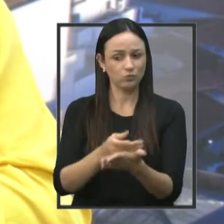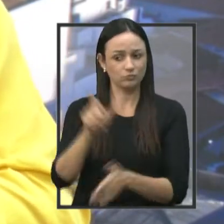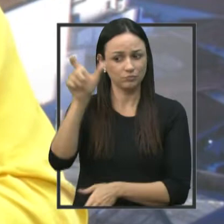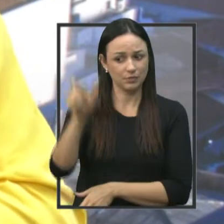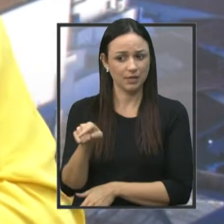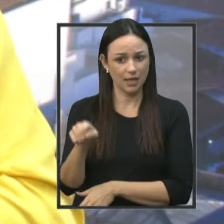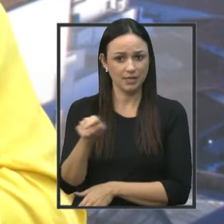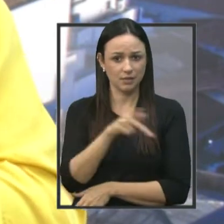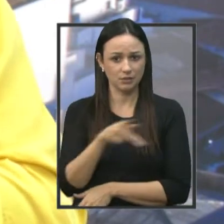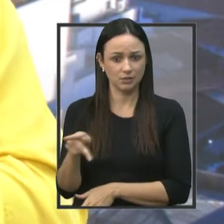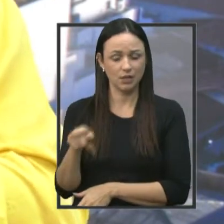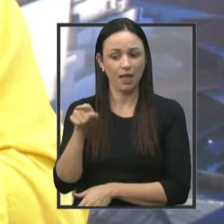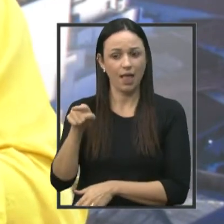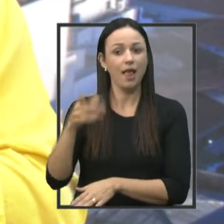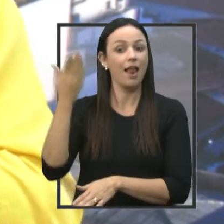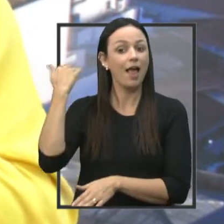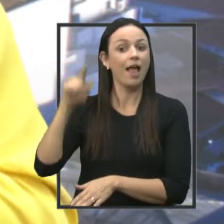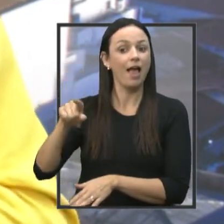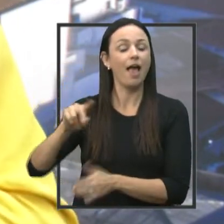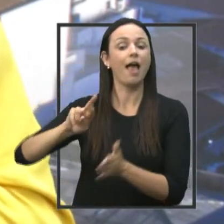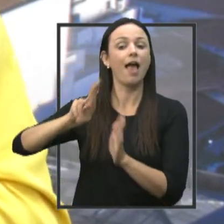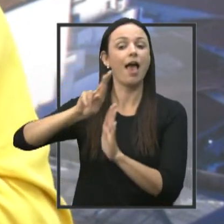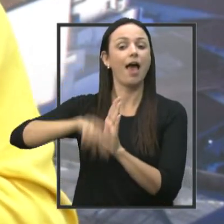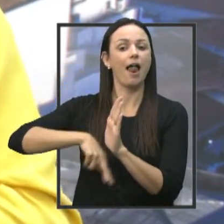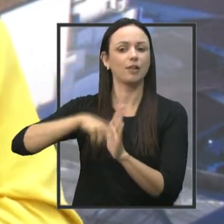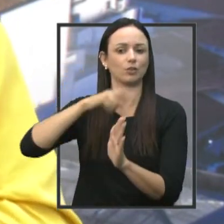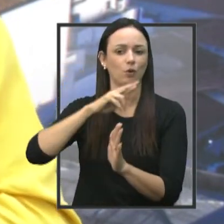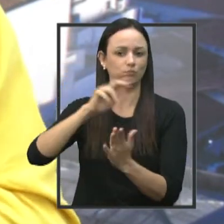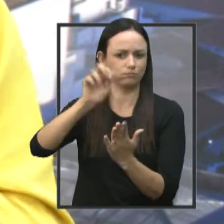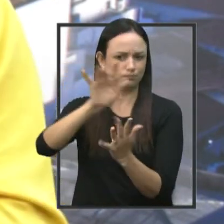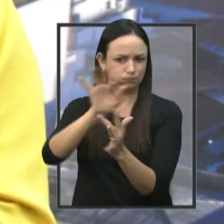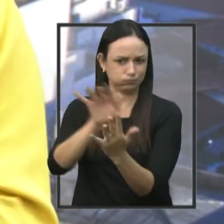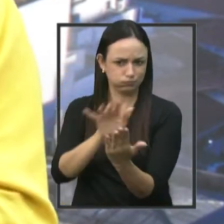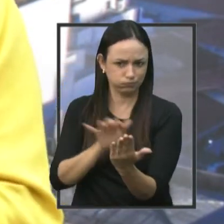presidente como relator, que deixou a